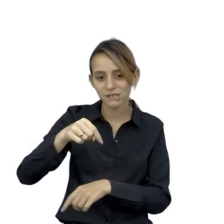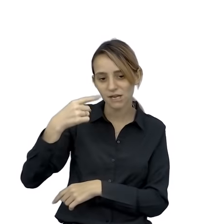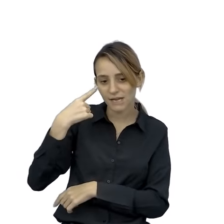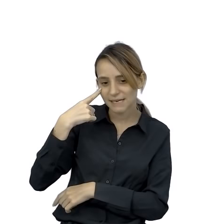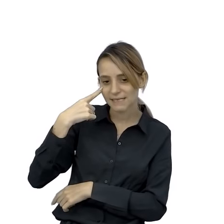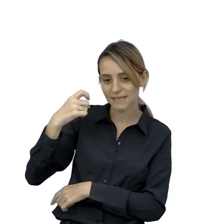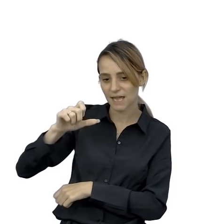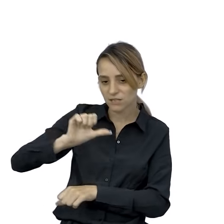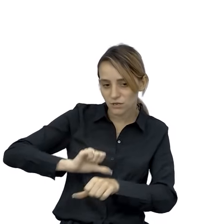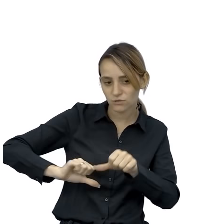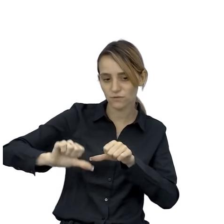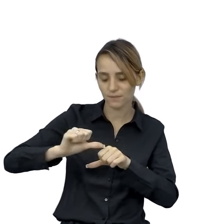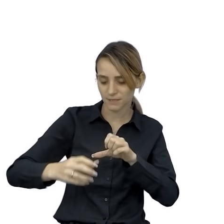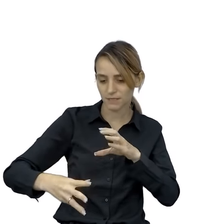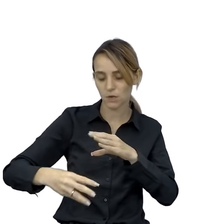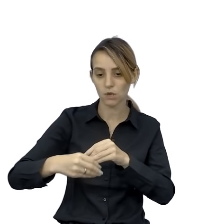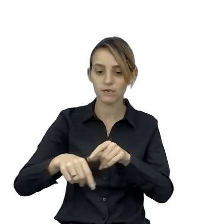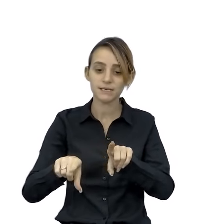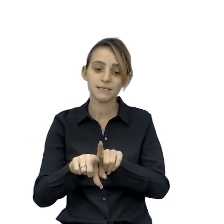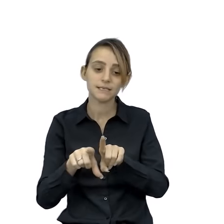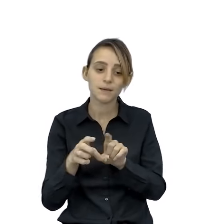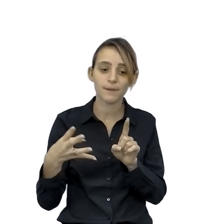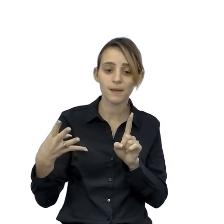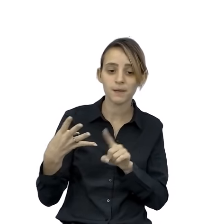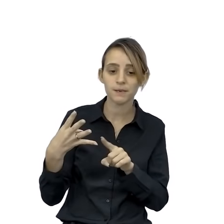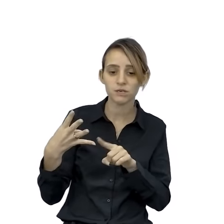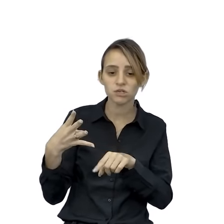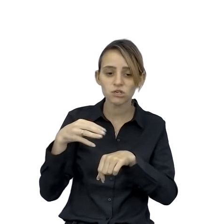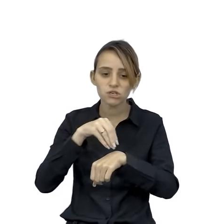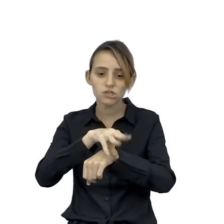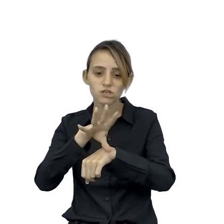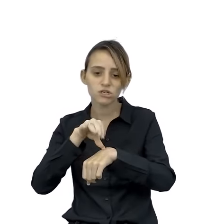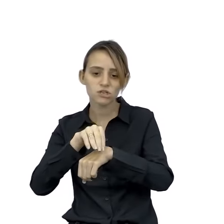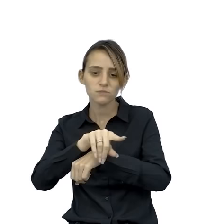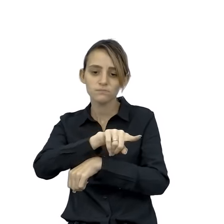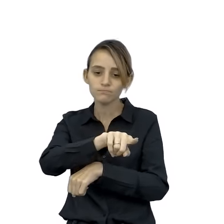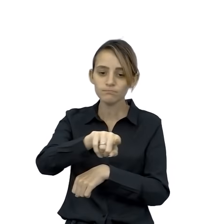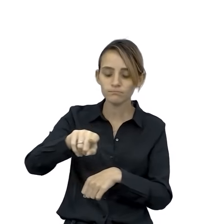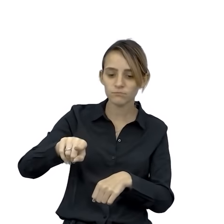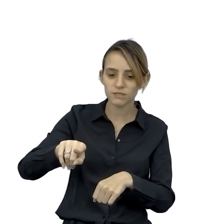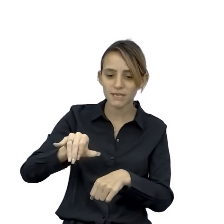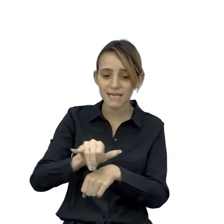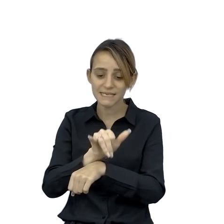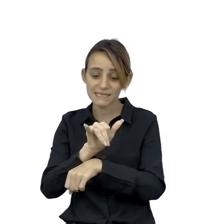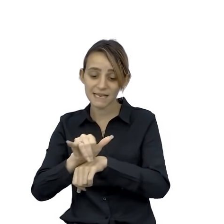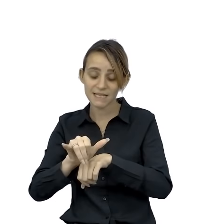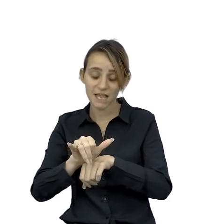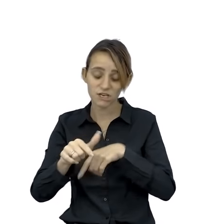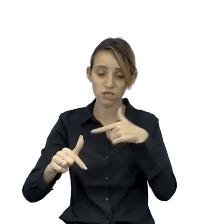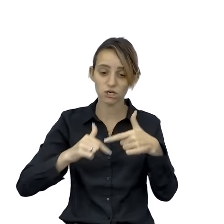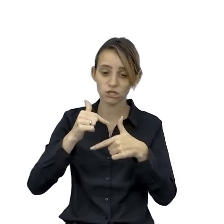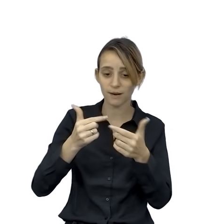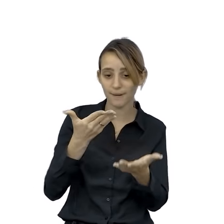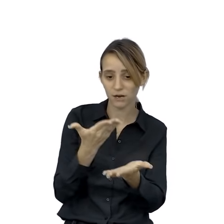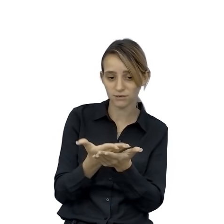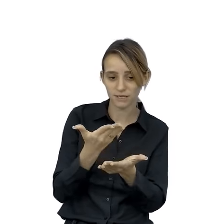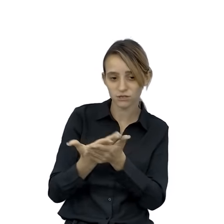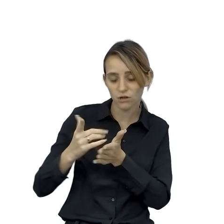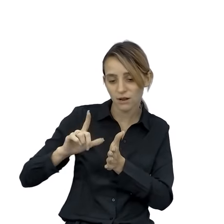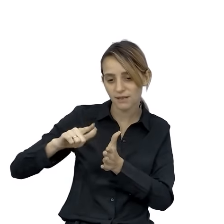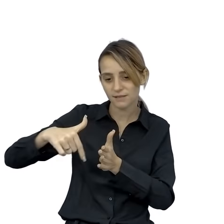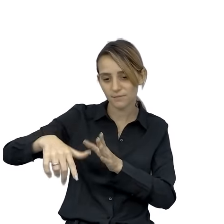composição, e sugerimos também encaminhamentos para o desdobramento do trabalho na escola, né, após a